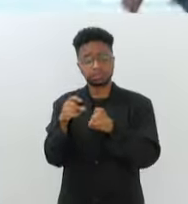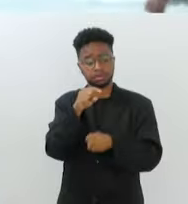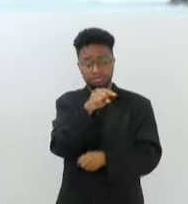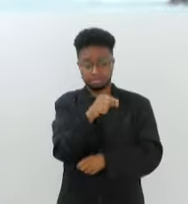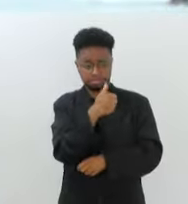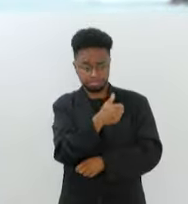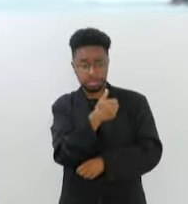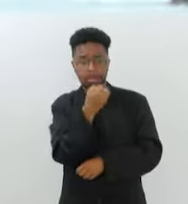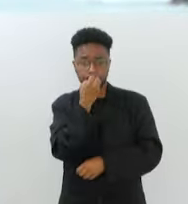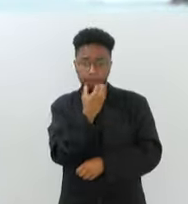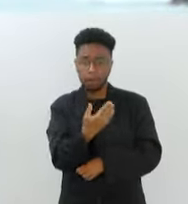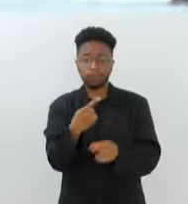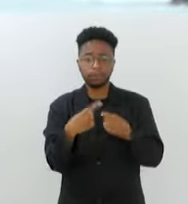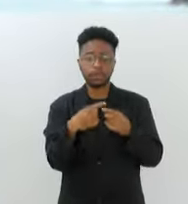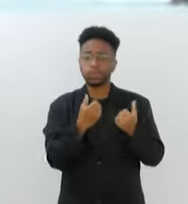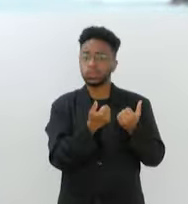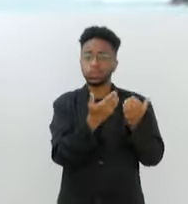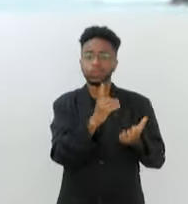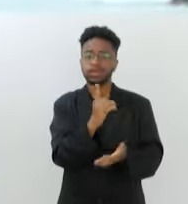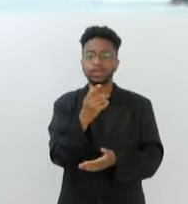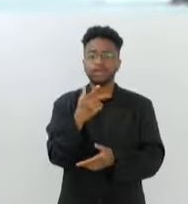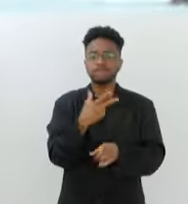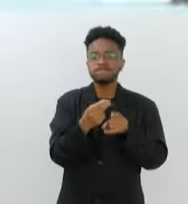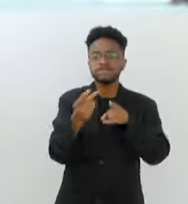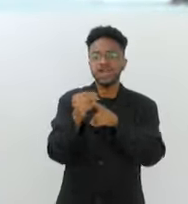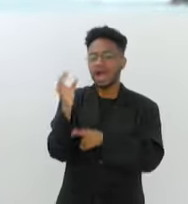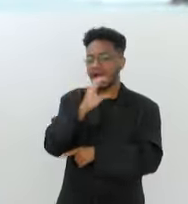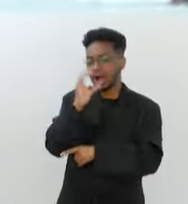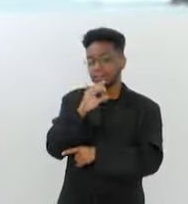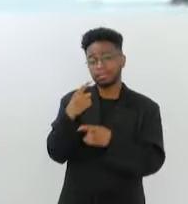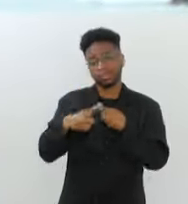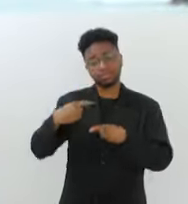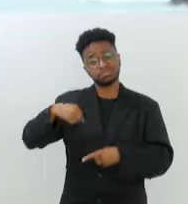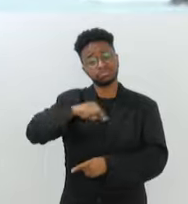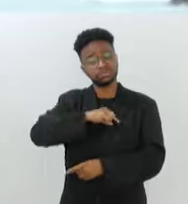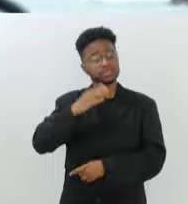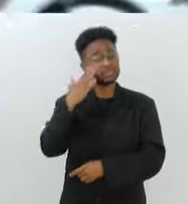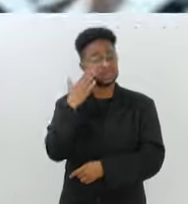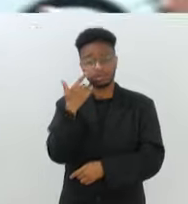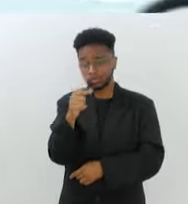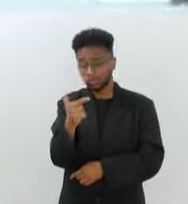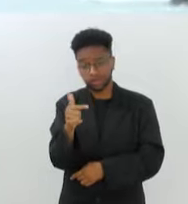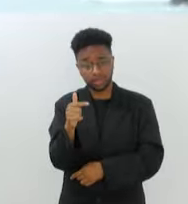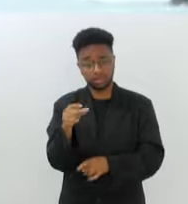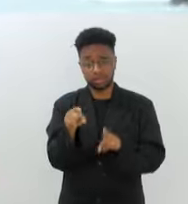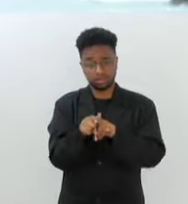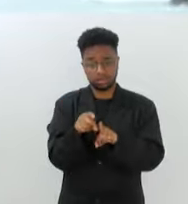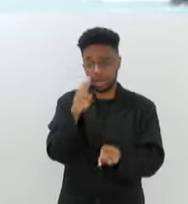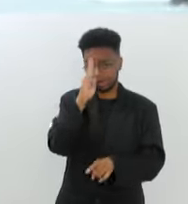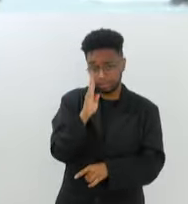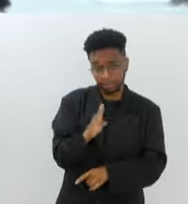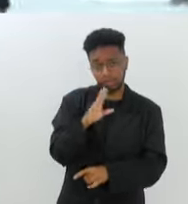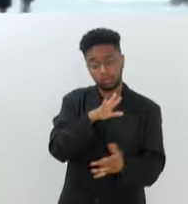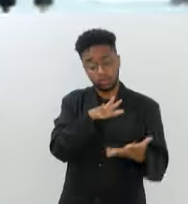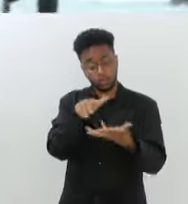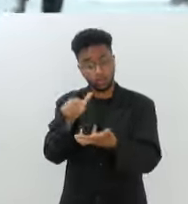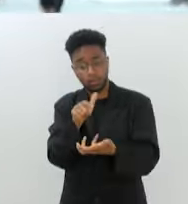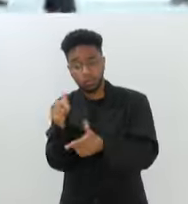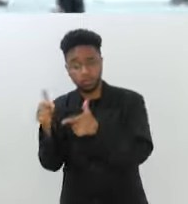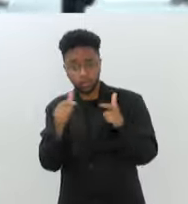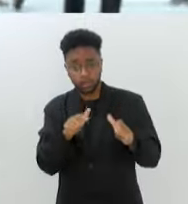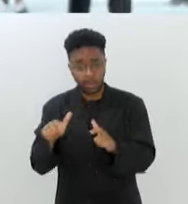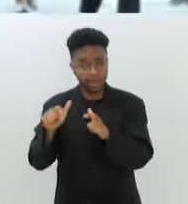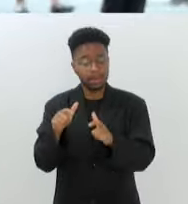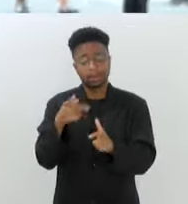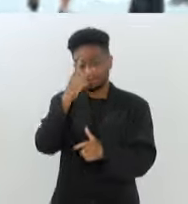cara do bem, porque ele não está oferecendo um ganho rápido. A gente sabe que não existe, né, o que o ser humano quer no Brasil, no mundo. A pessoa quer o quê? Quer ganhar